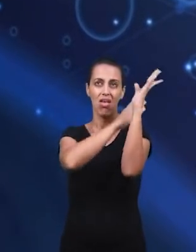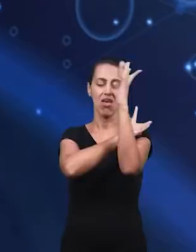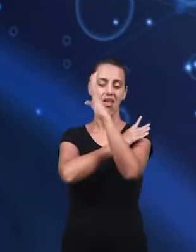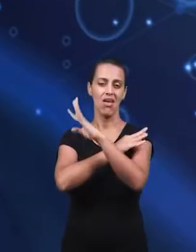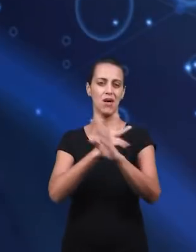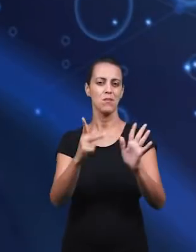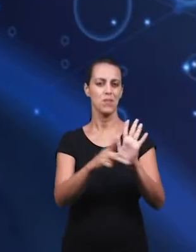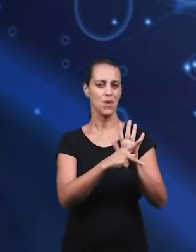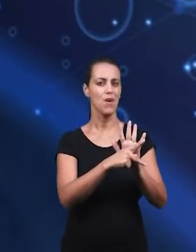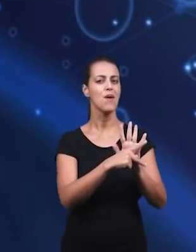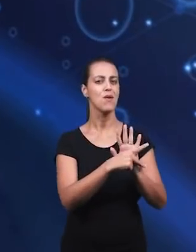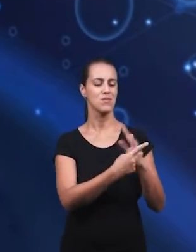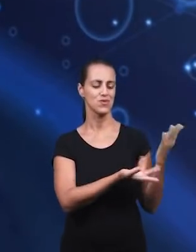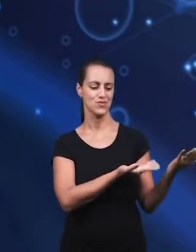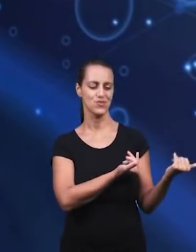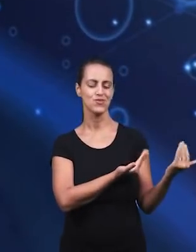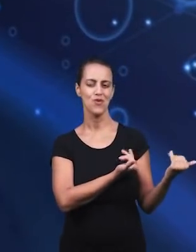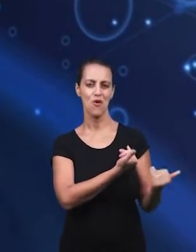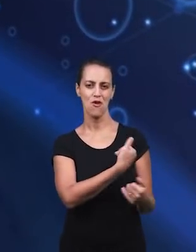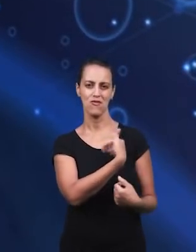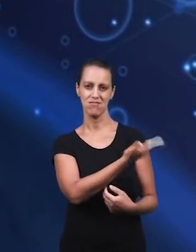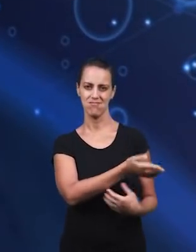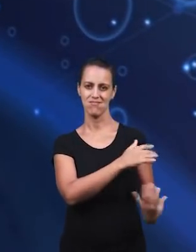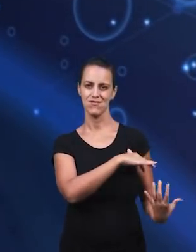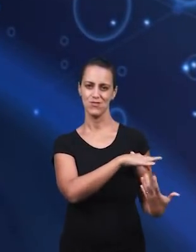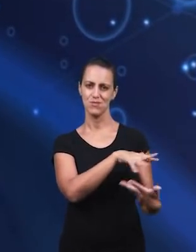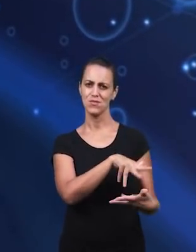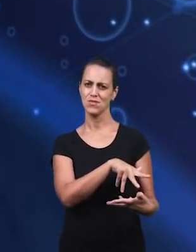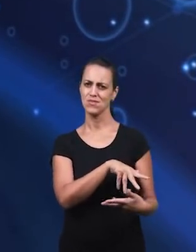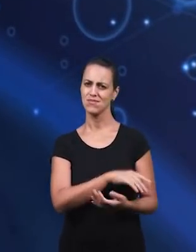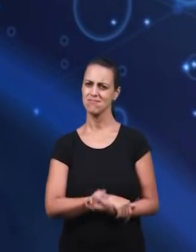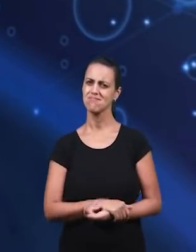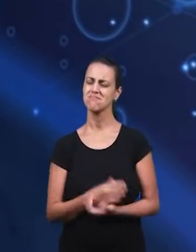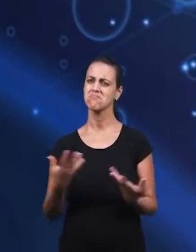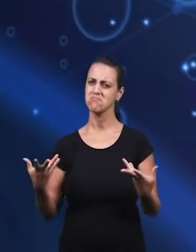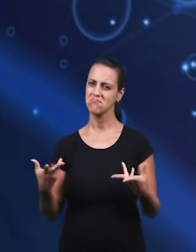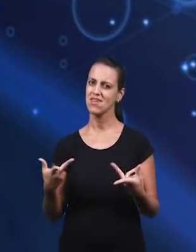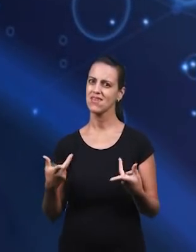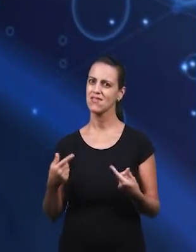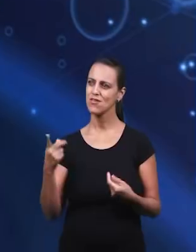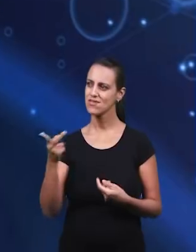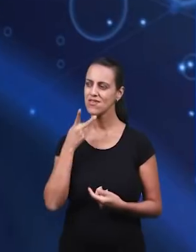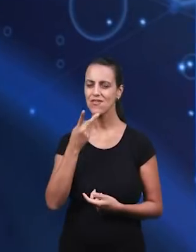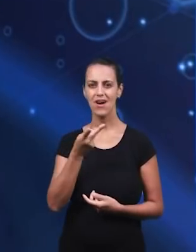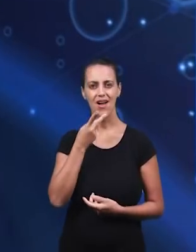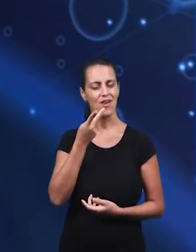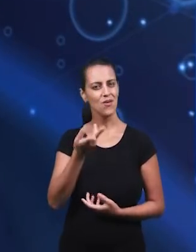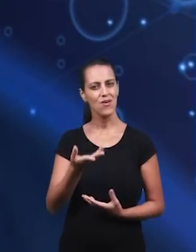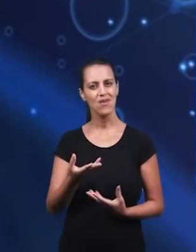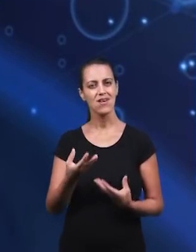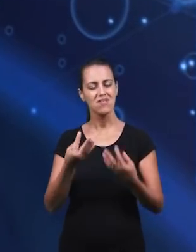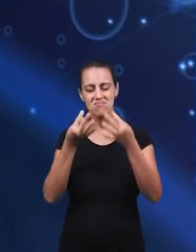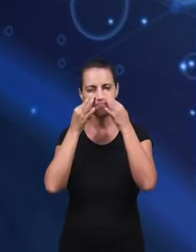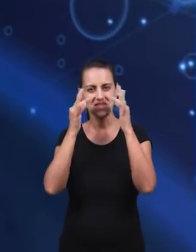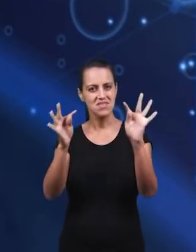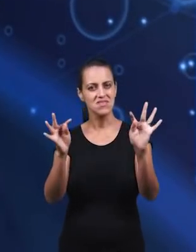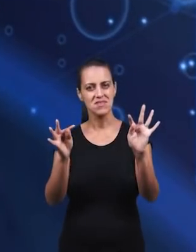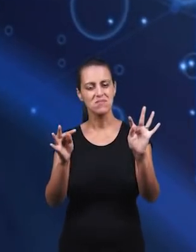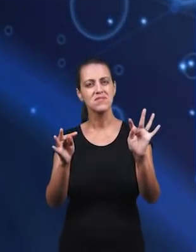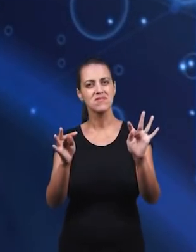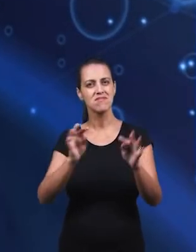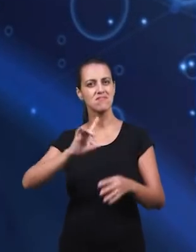jovens atravessam. Que expressão notável para uma jovem expressar dessa maneira, colocar dessa maneira esse